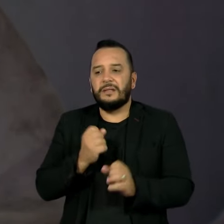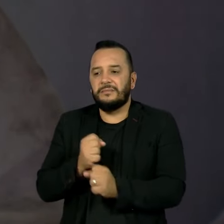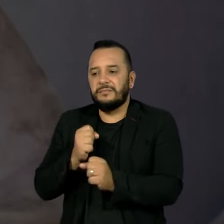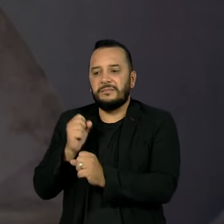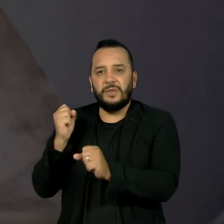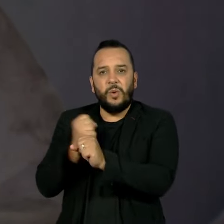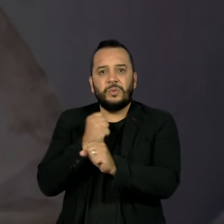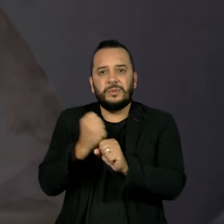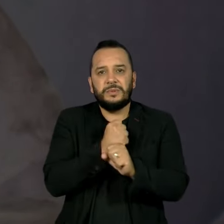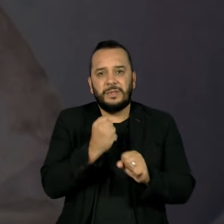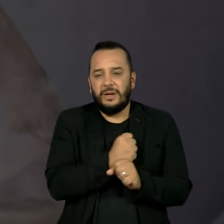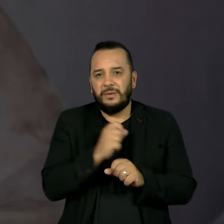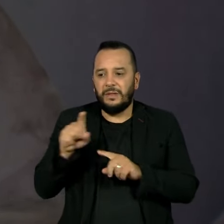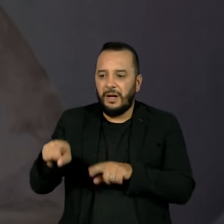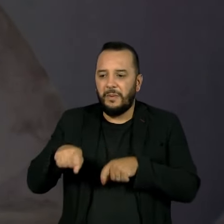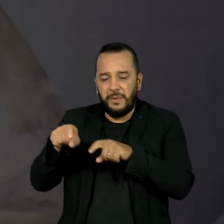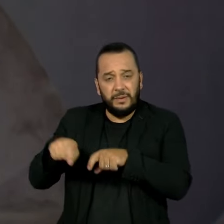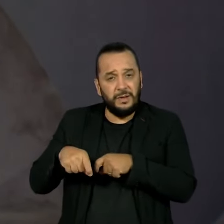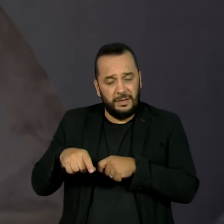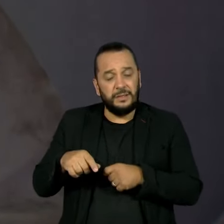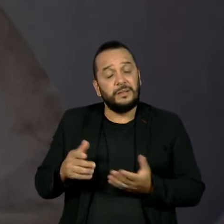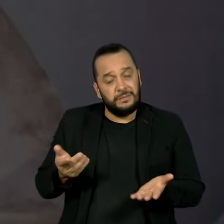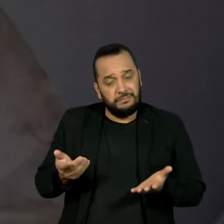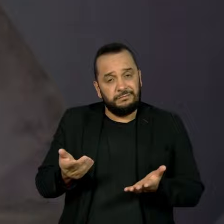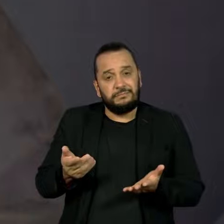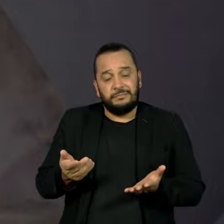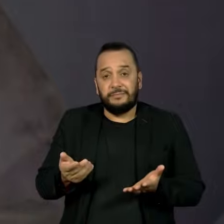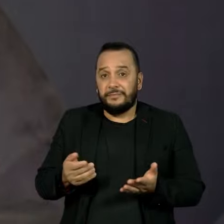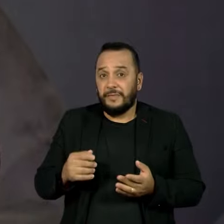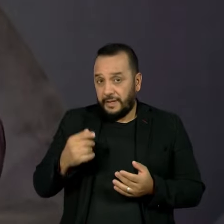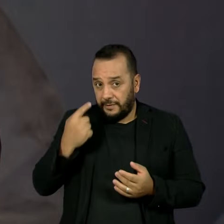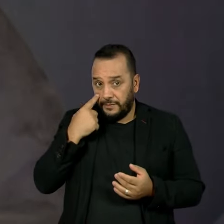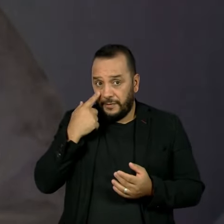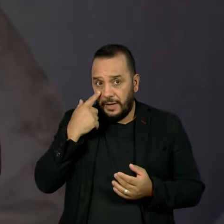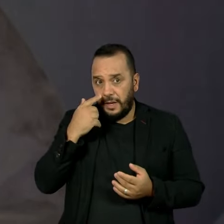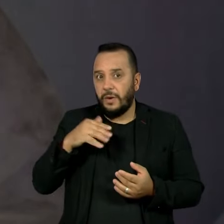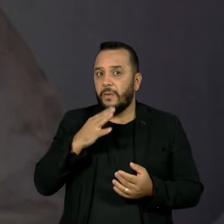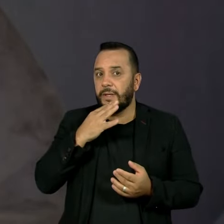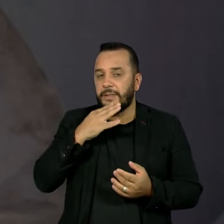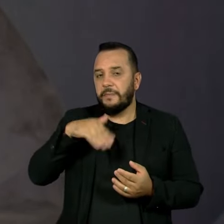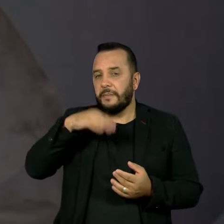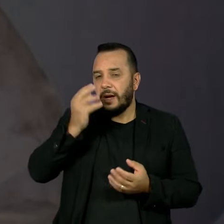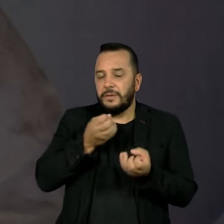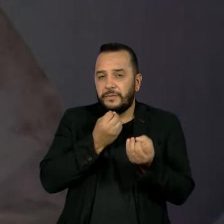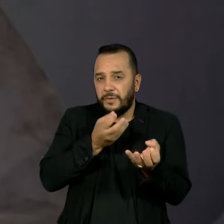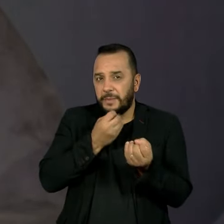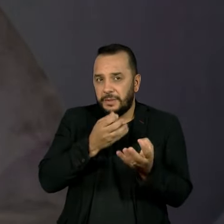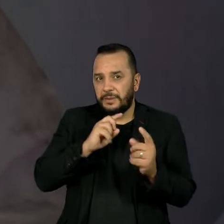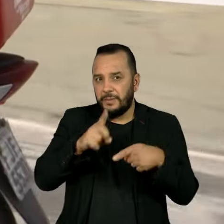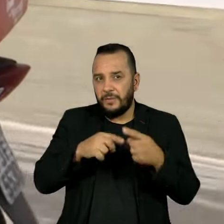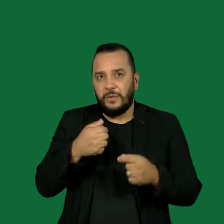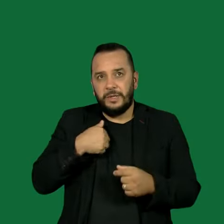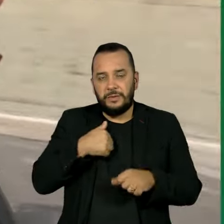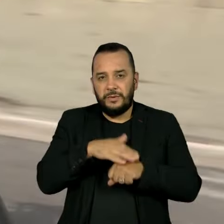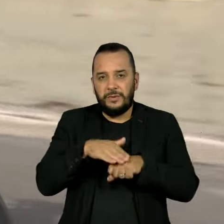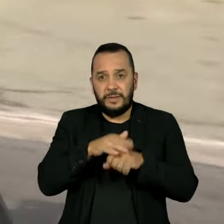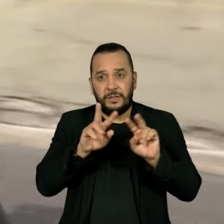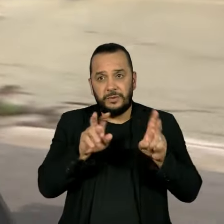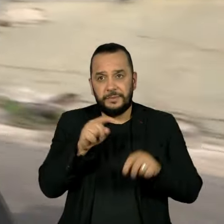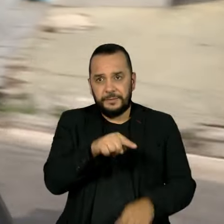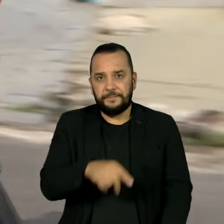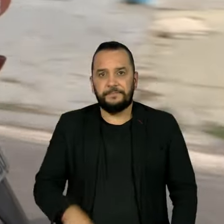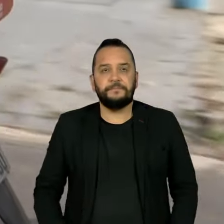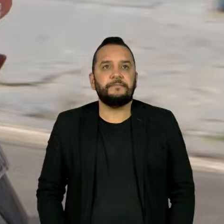construção e agropecuária. Eu vou convidar vocês para conhecer mais dados e depois nós vamos conversar sobre eles. Vamos lá. O